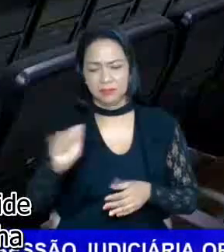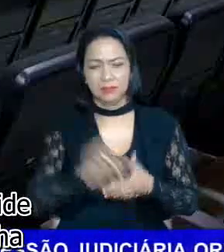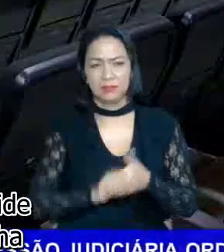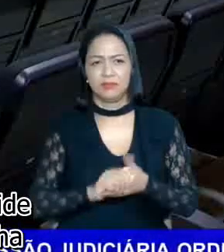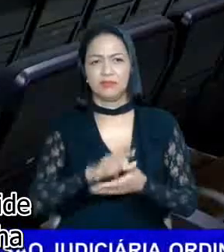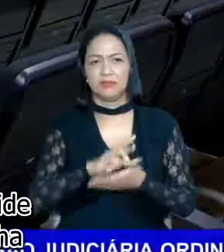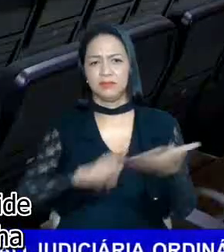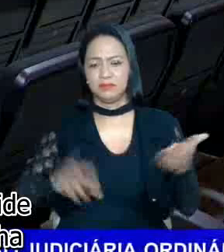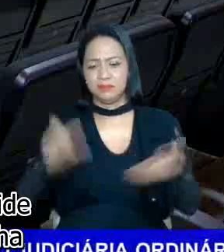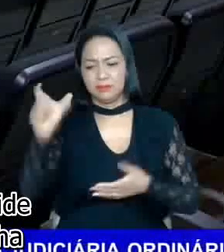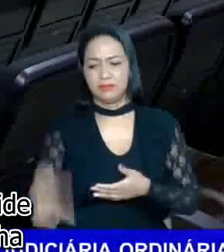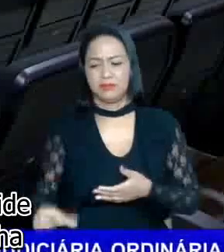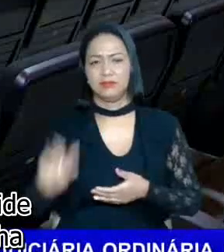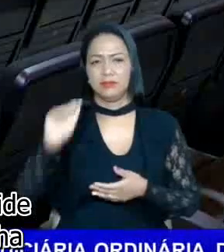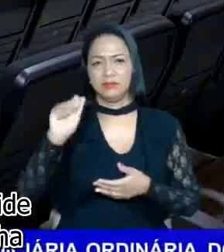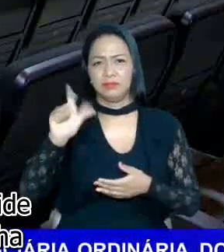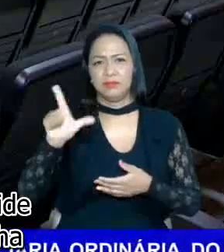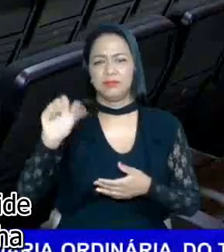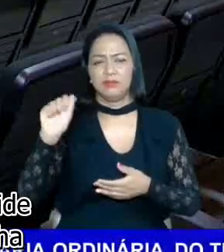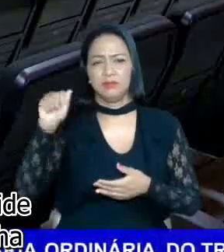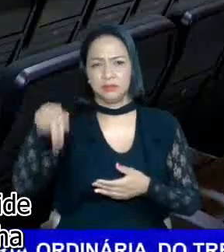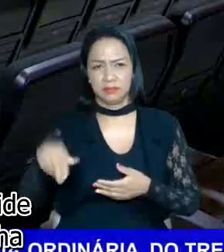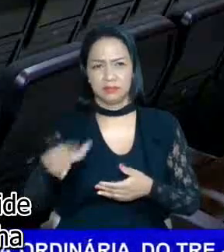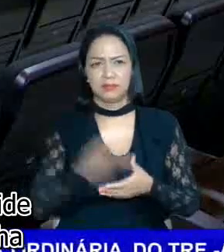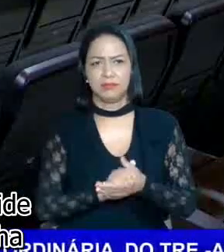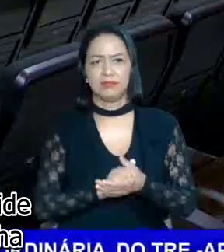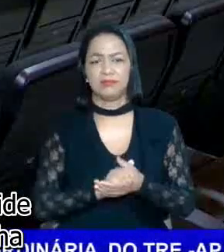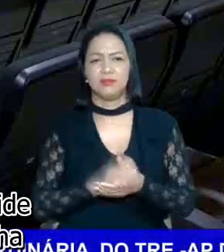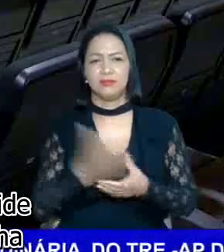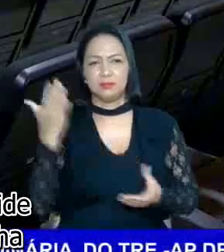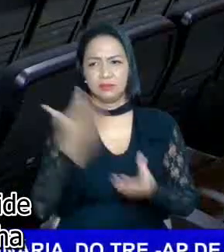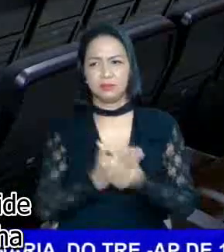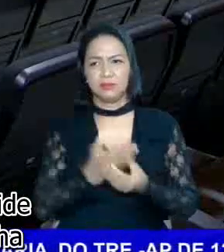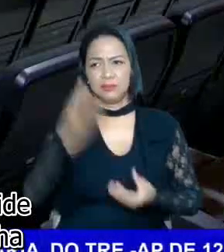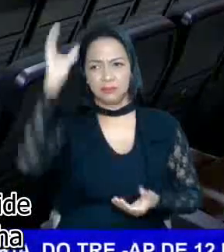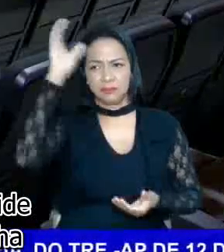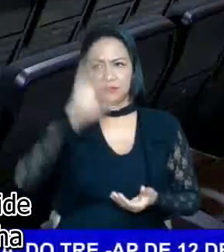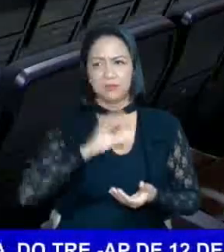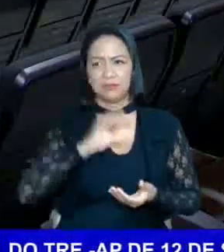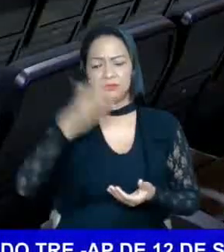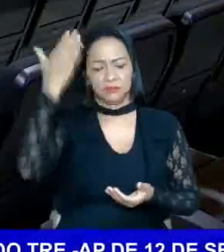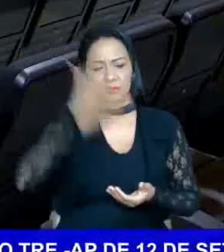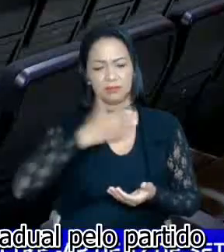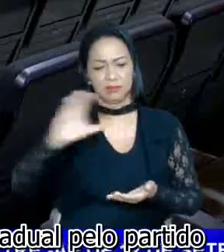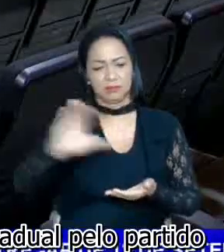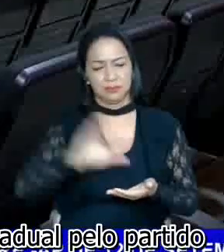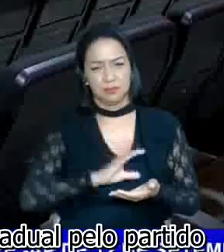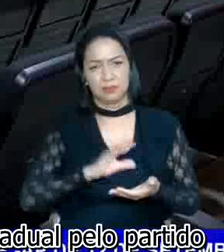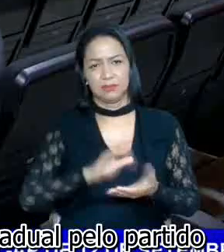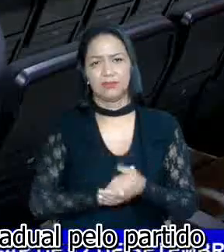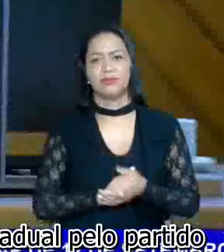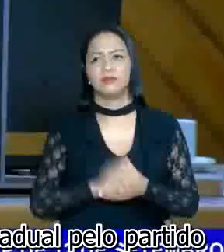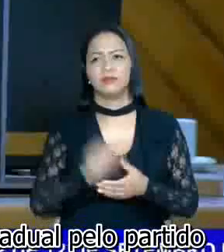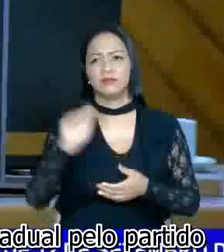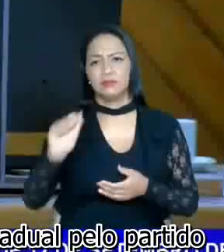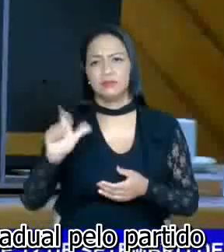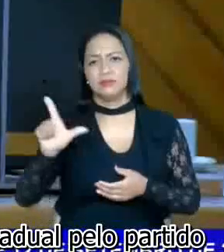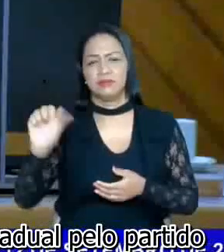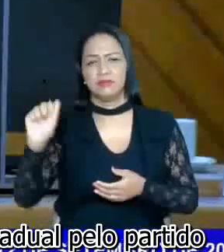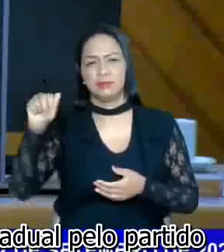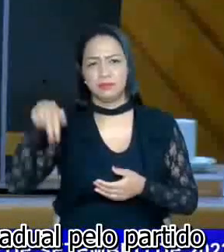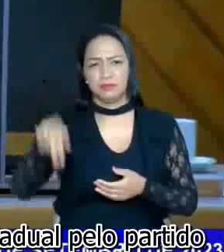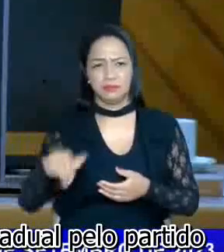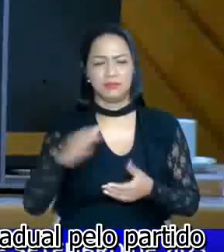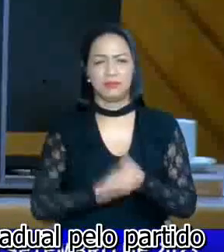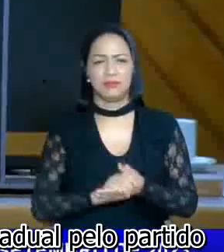relatora com a palavra. Obrigada. Imagem ampla Inclui do os autos de plenário. prestação de contas de campanha de Alain de Souza Chaves. Na concorreu